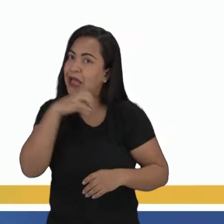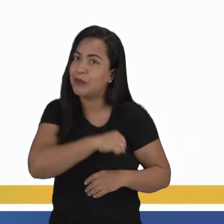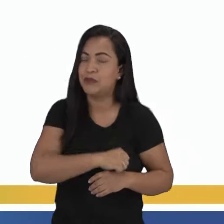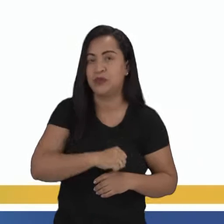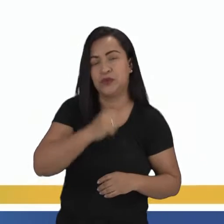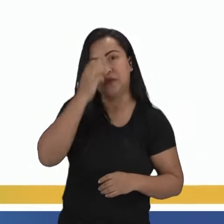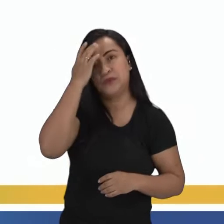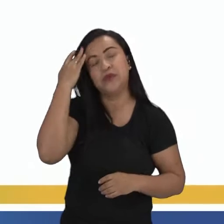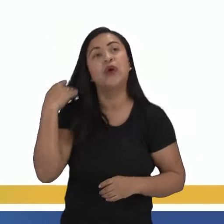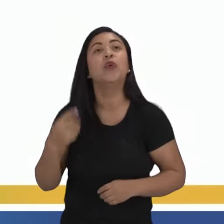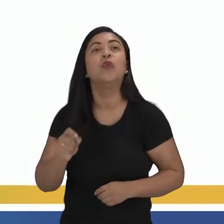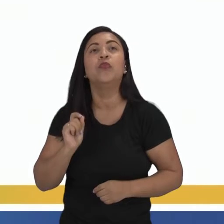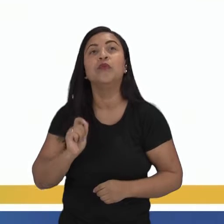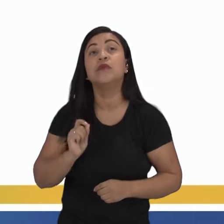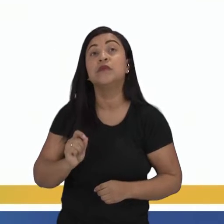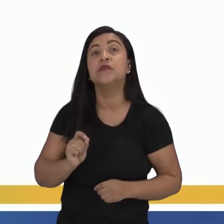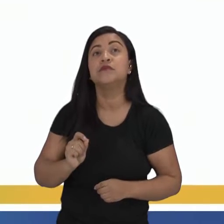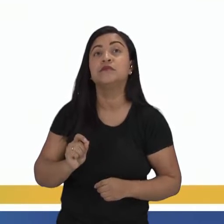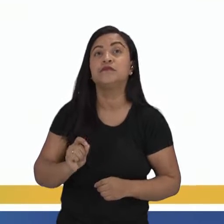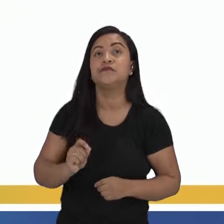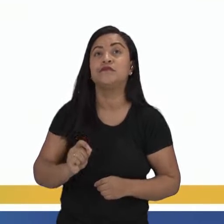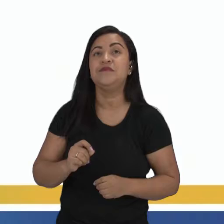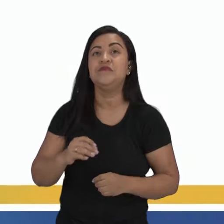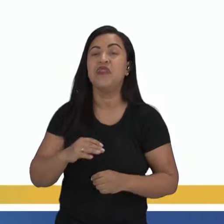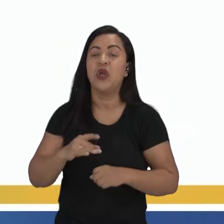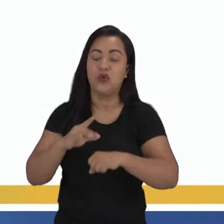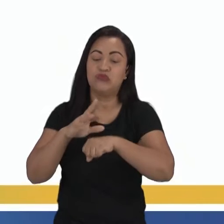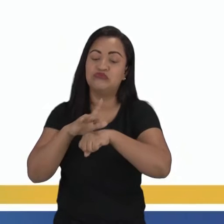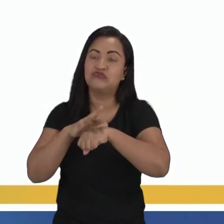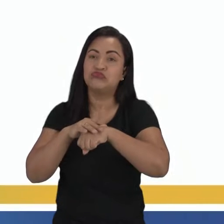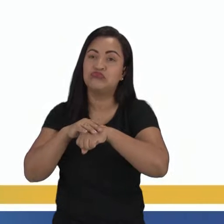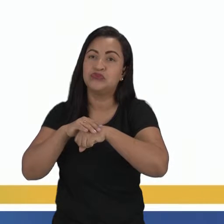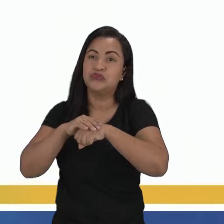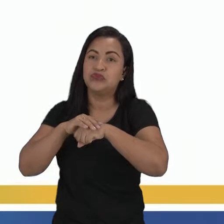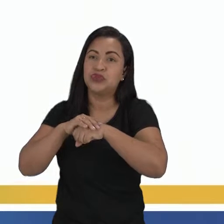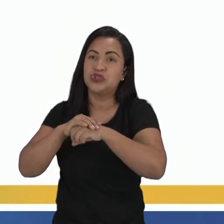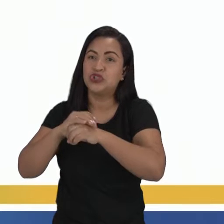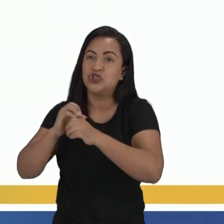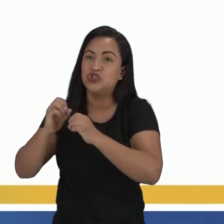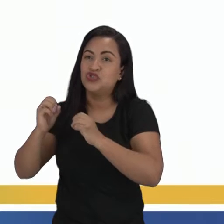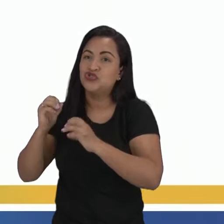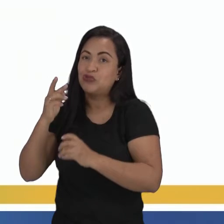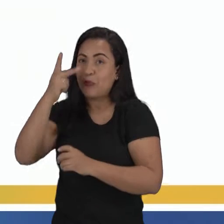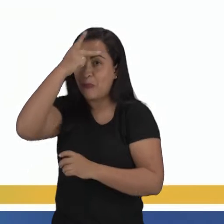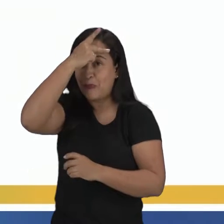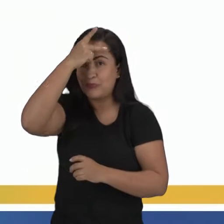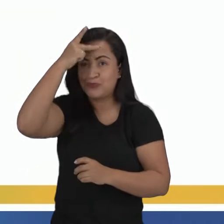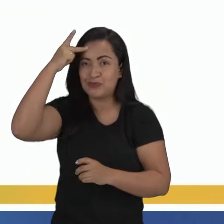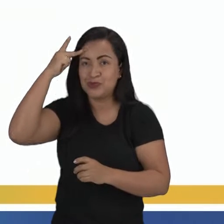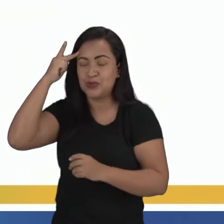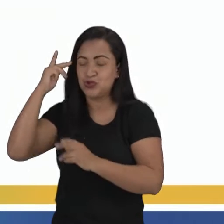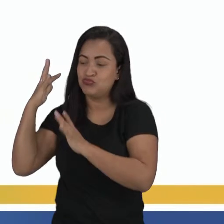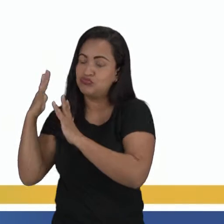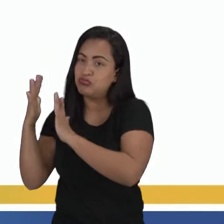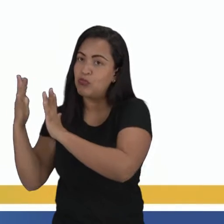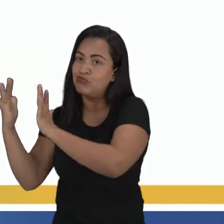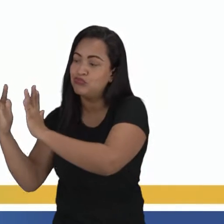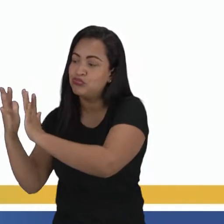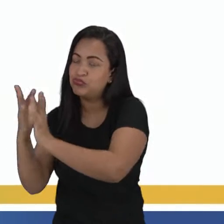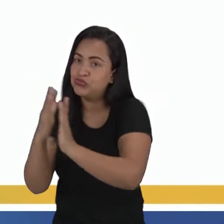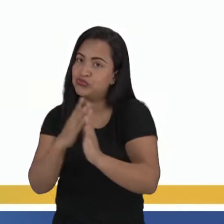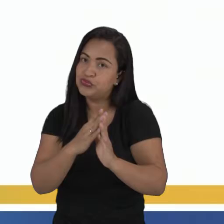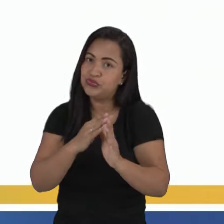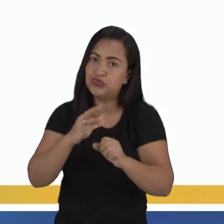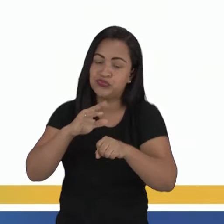pensamos. Ele está aí algo mais rápido, atinge aí uma quantidade rápida de pessoas. Esse surto